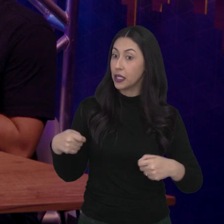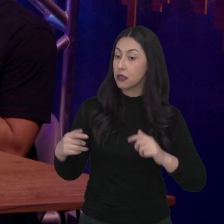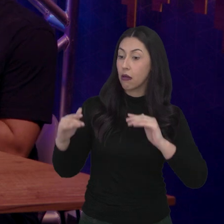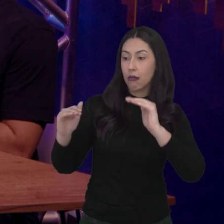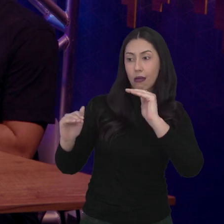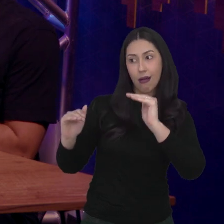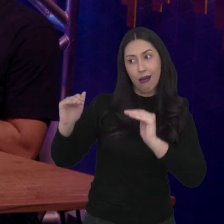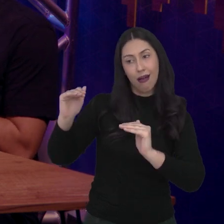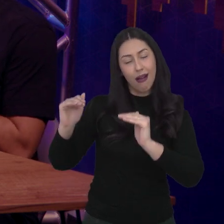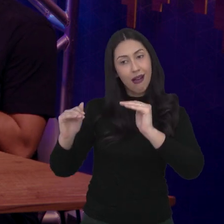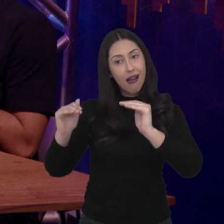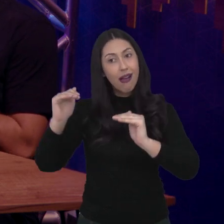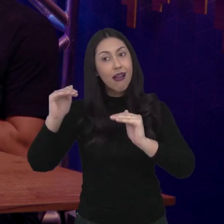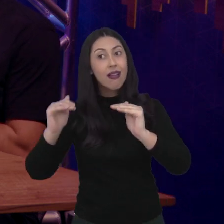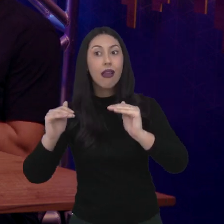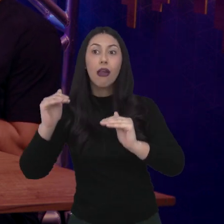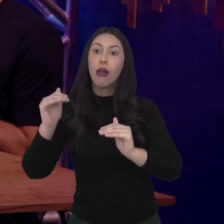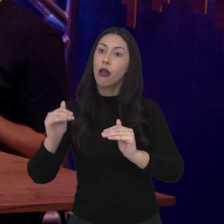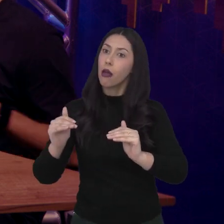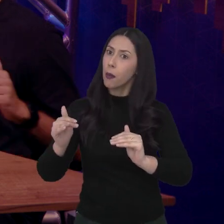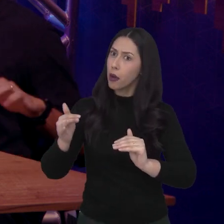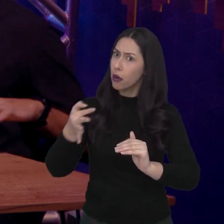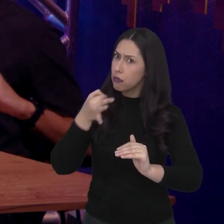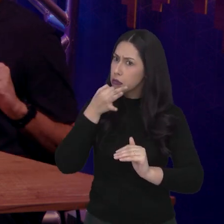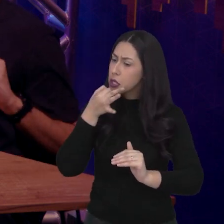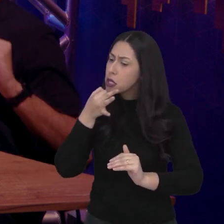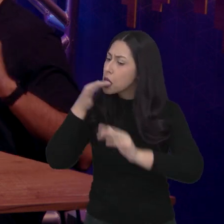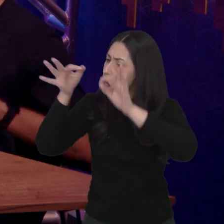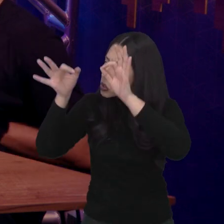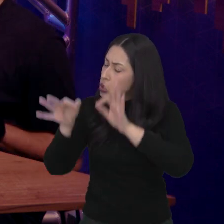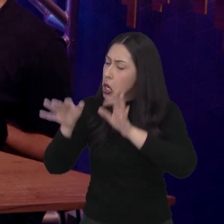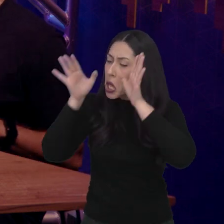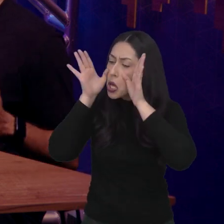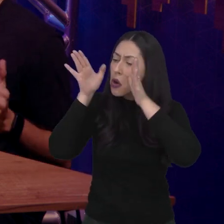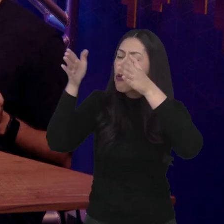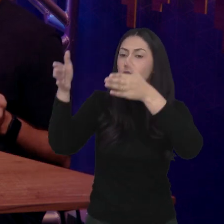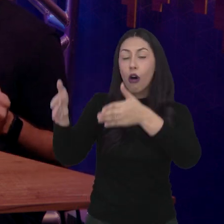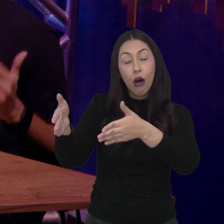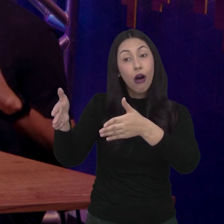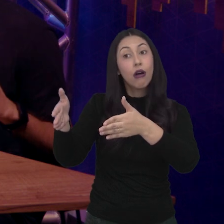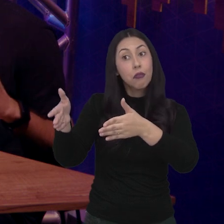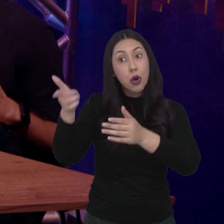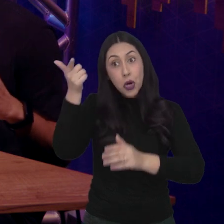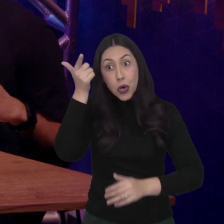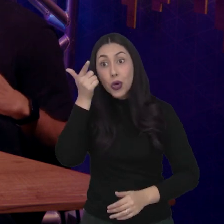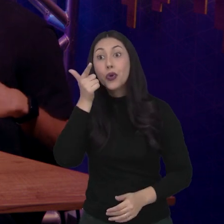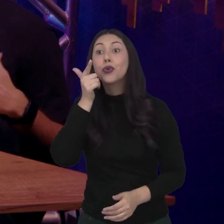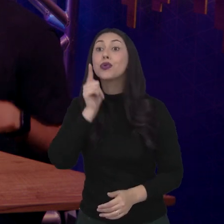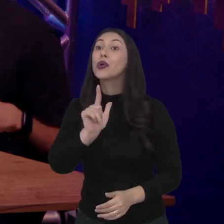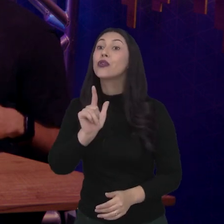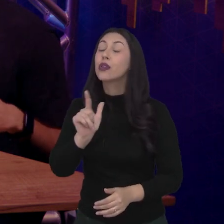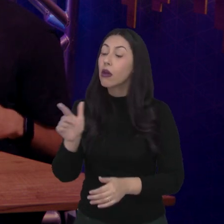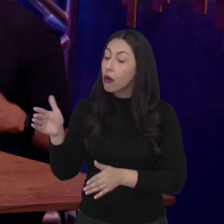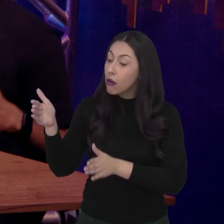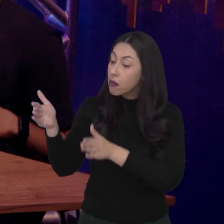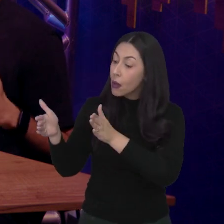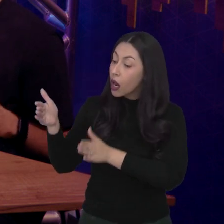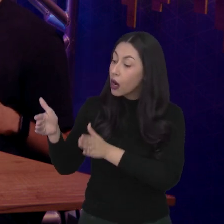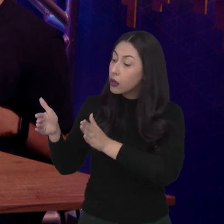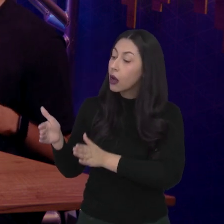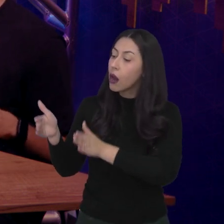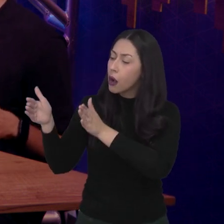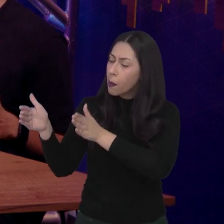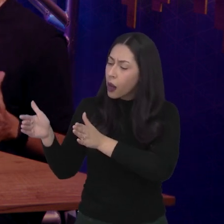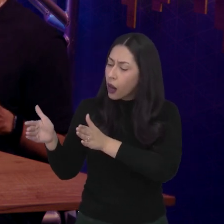Um equilíbrio entre o tempo, né? Pensar criticamente e tudo mais, para você ter... Conseguir um tempo para